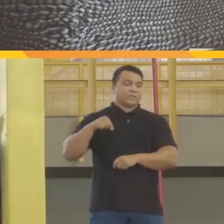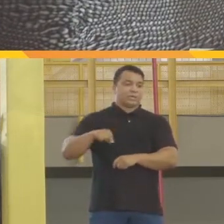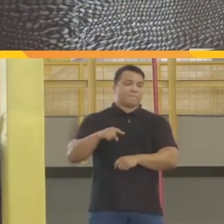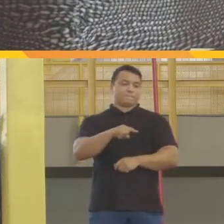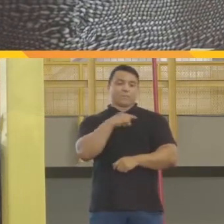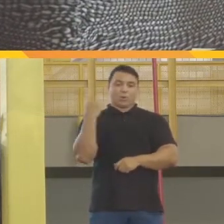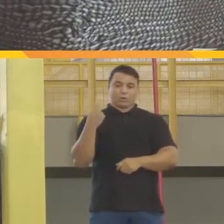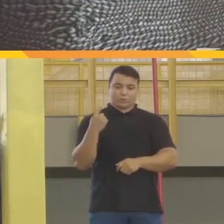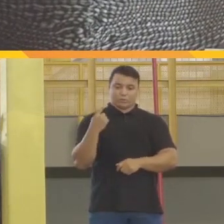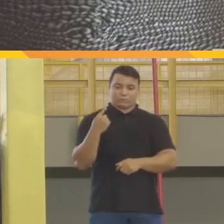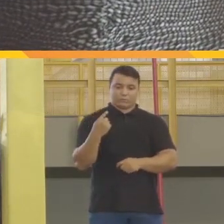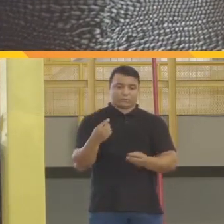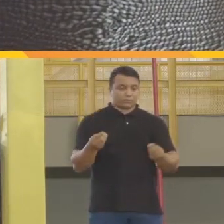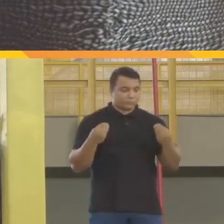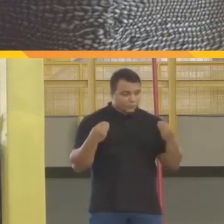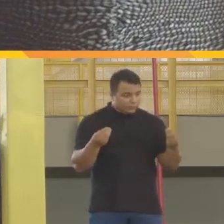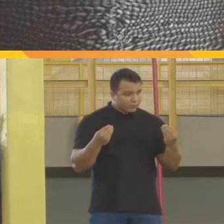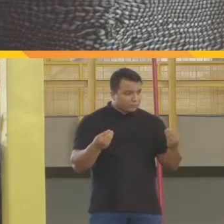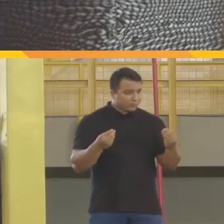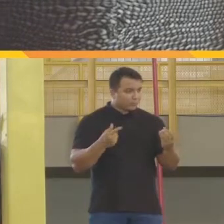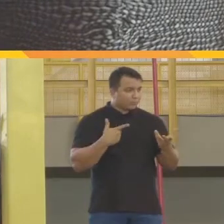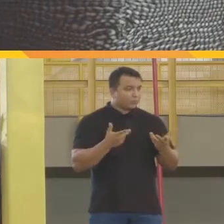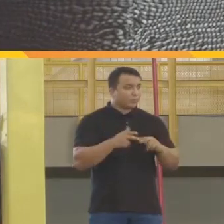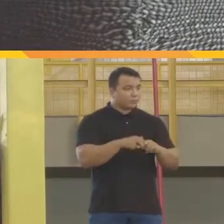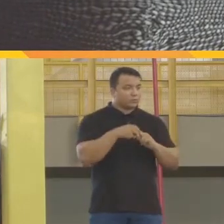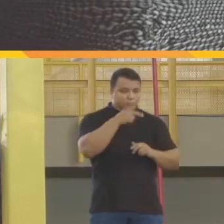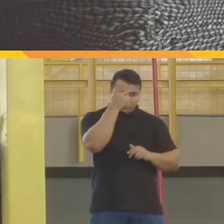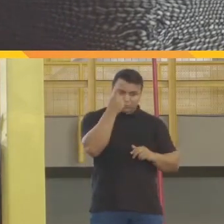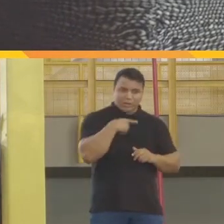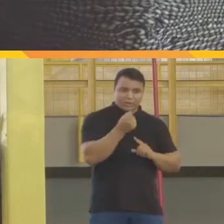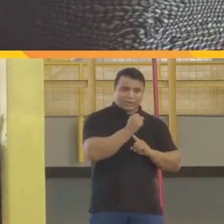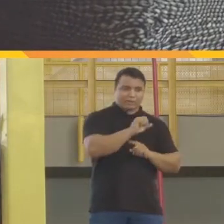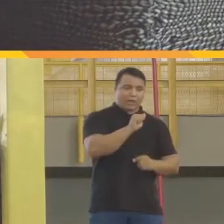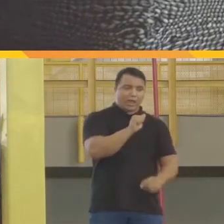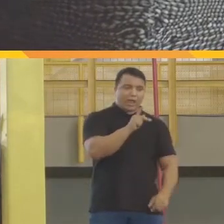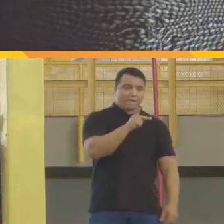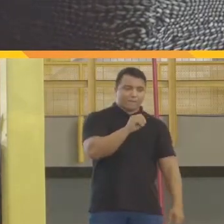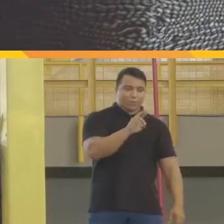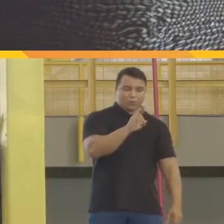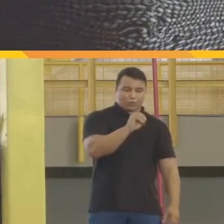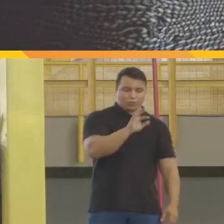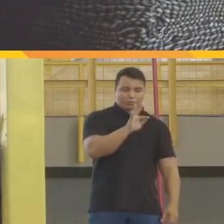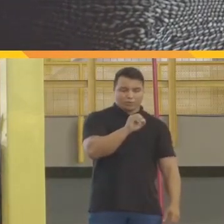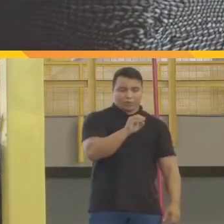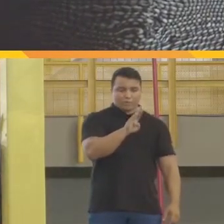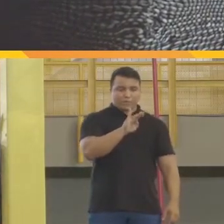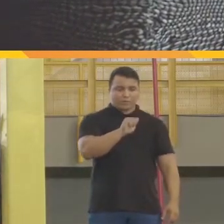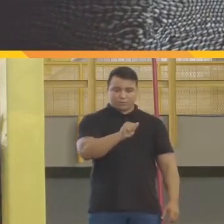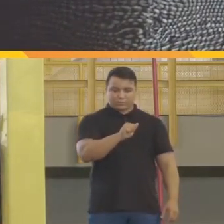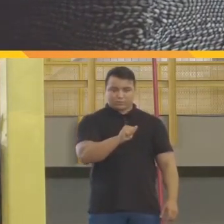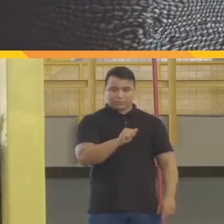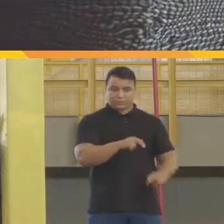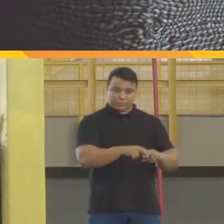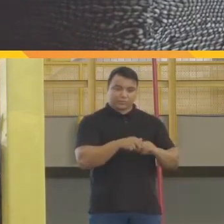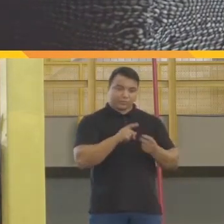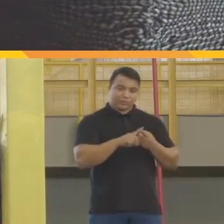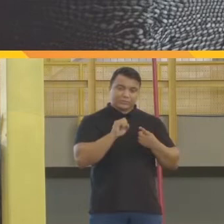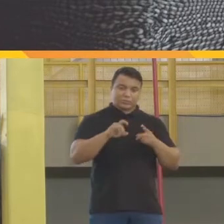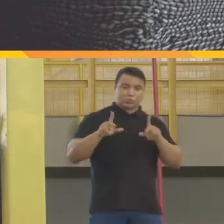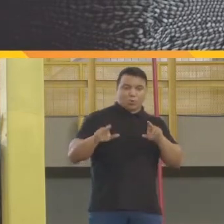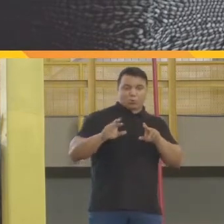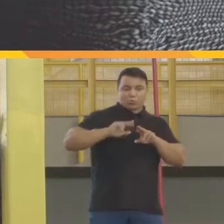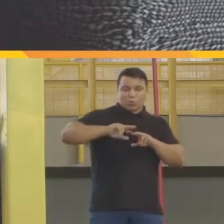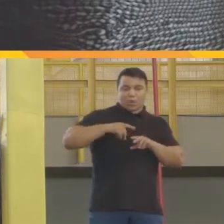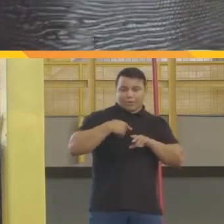é a morte. É o que pregam todos esses que defendem políticas eugenistas. E aí tem um